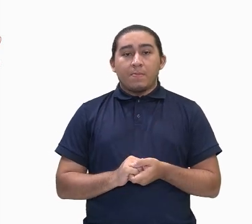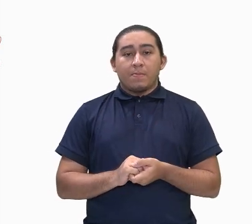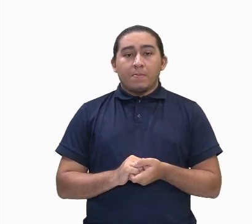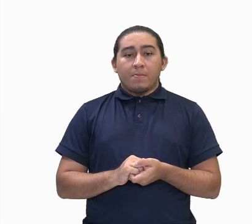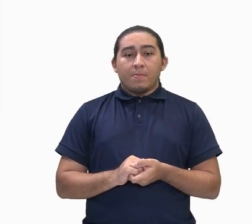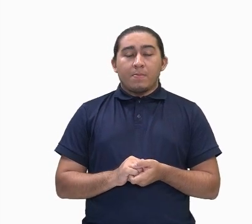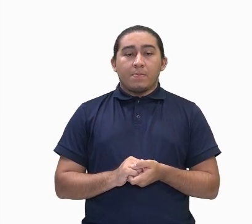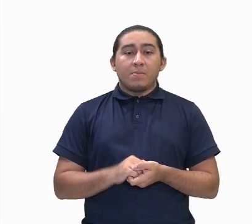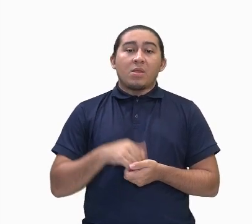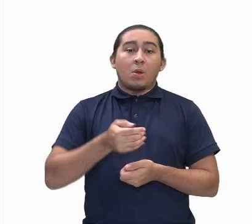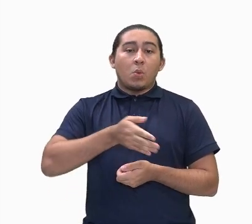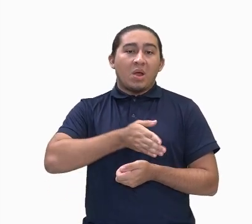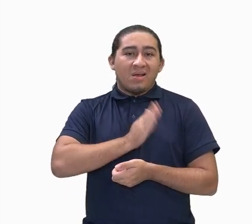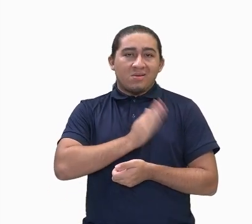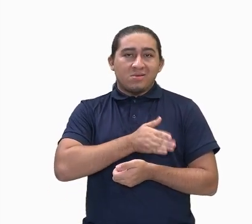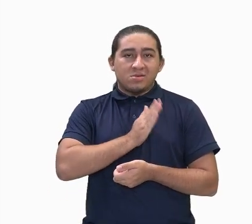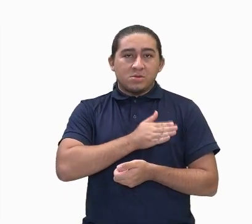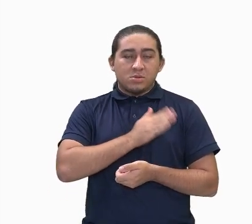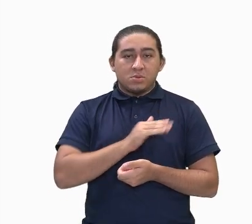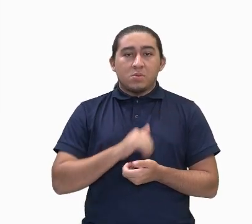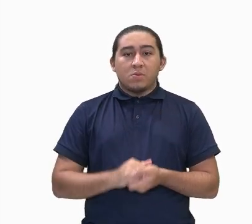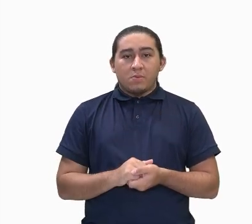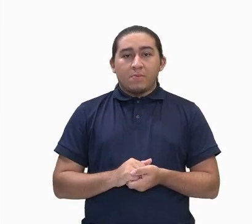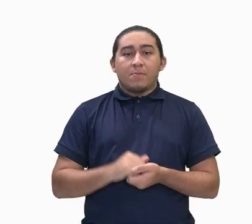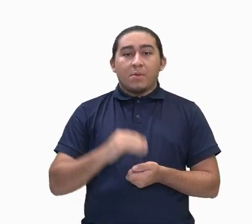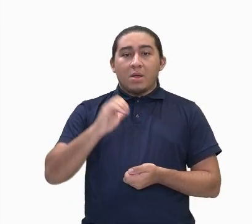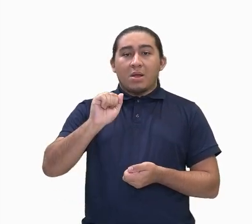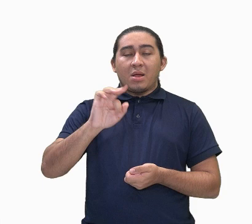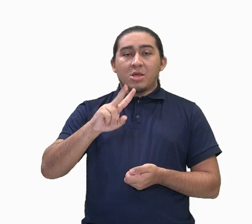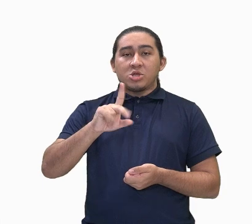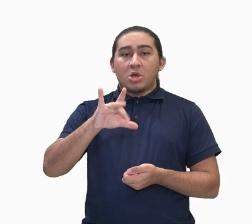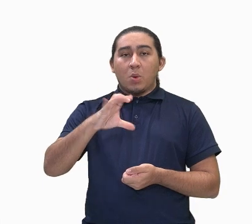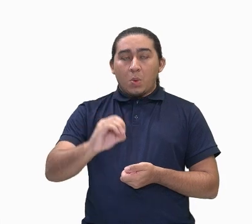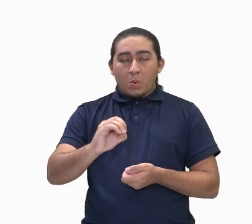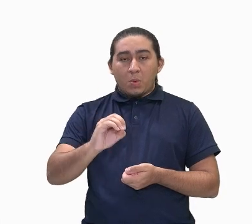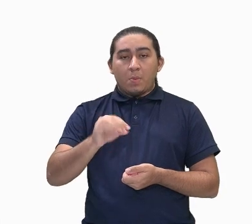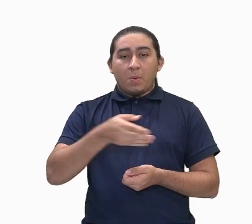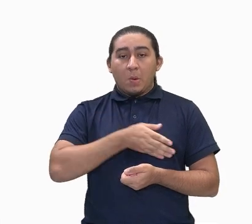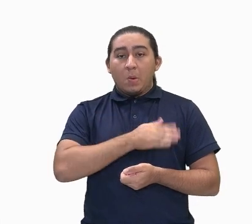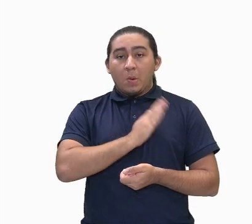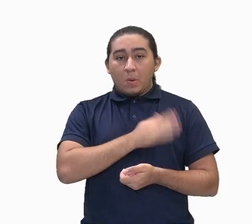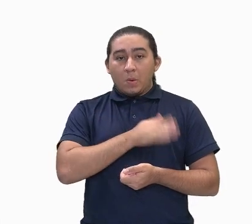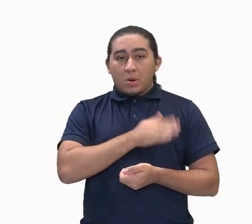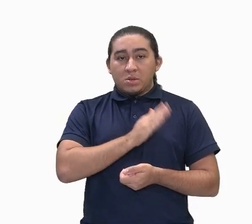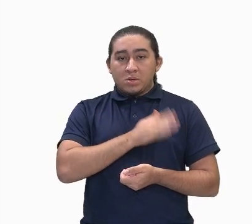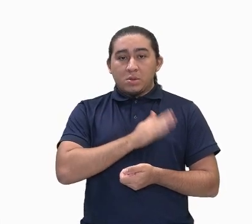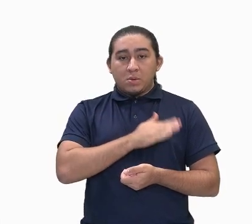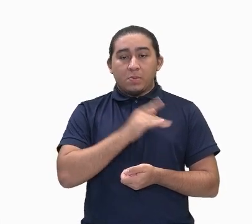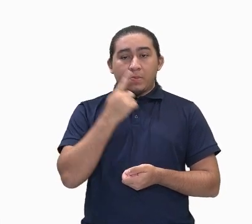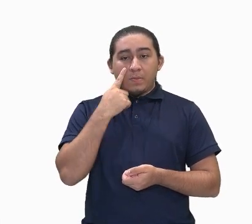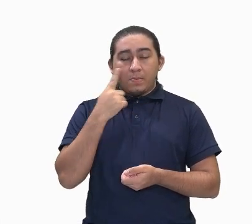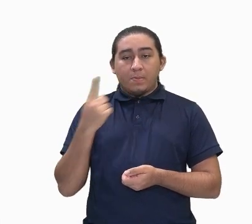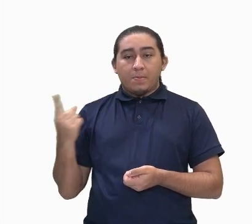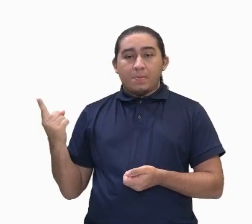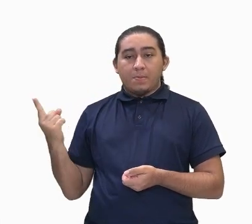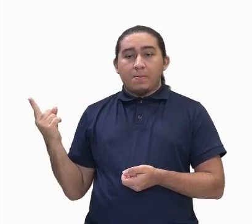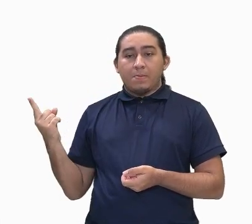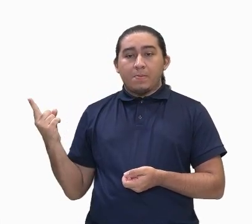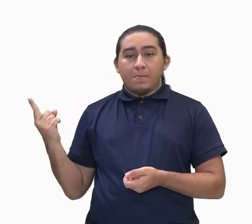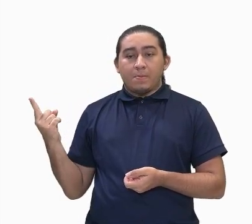estriado cardíaco. Pelo nome a gente já sabe qual é o órgão que possui esse tecido muscular. Então olha